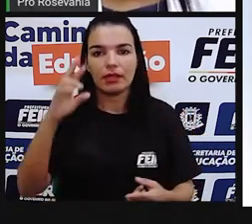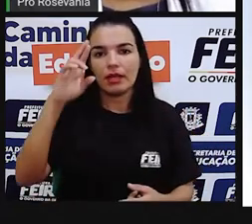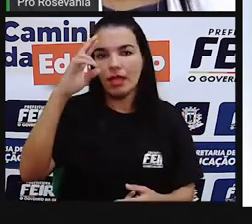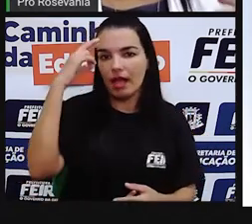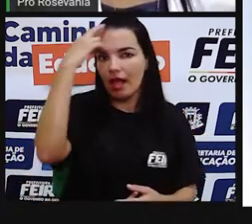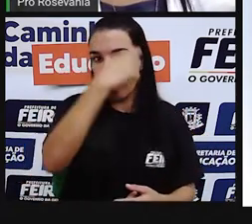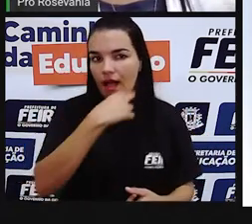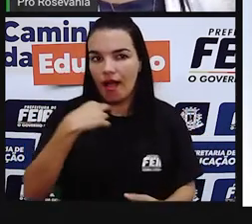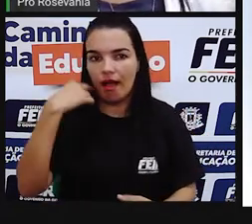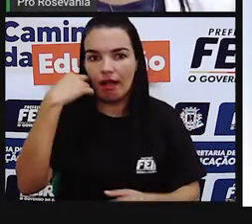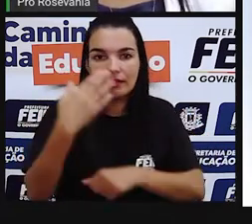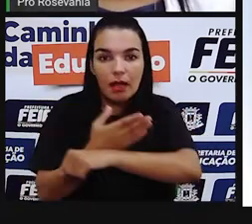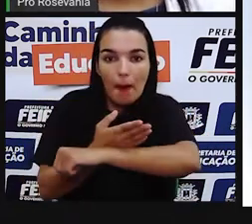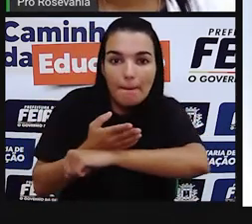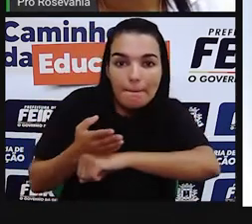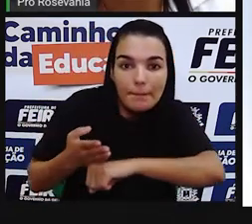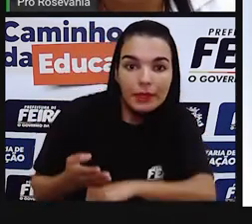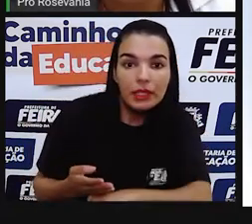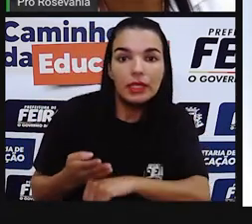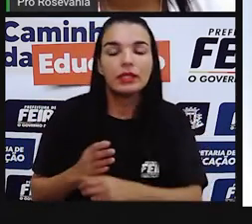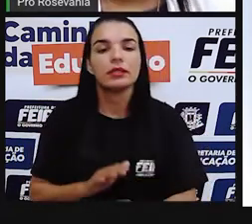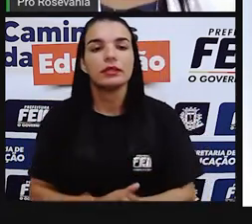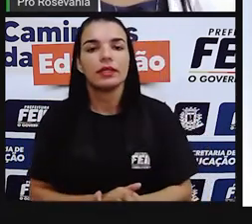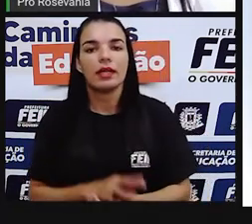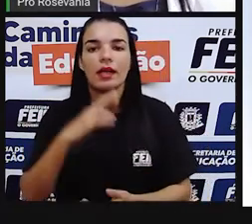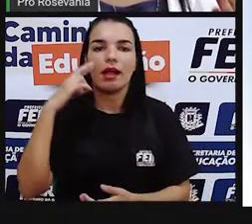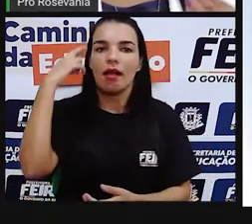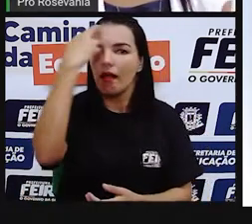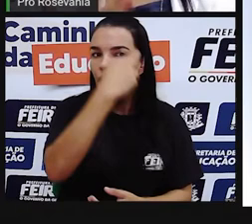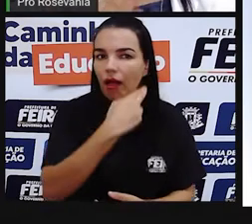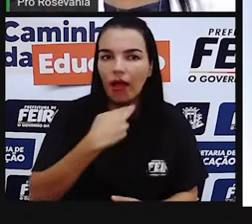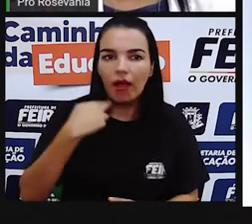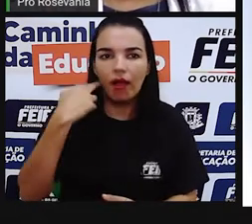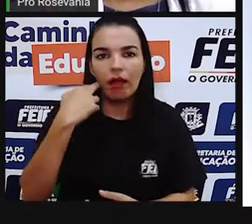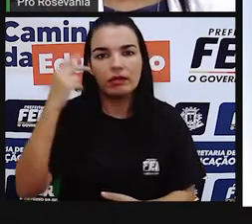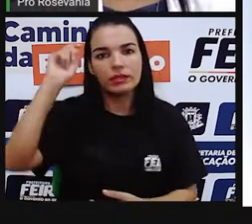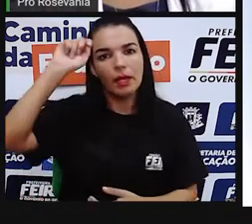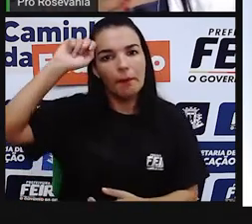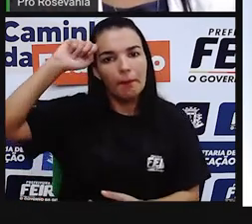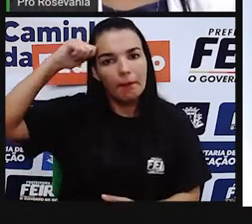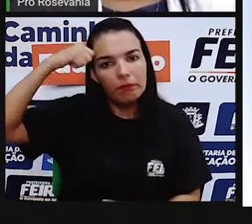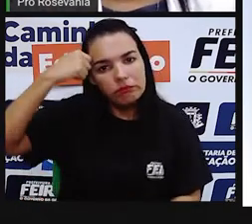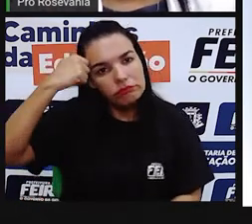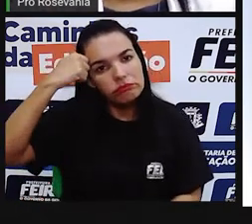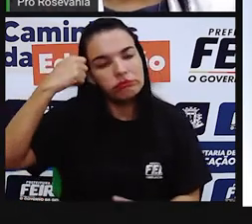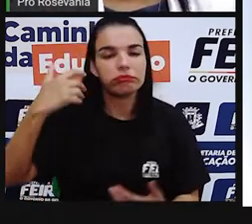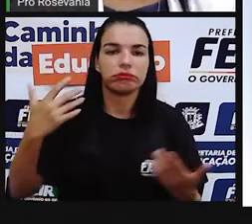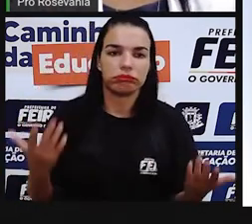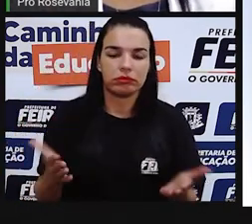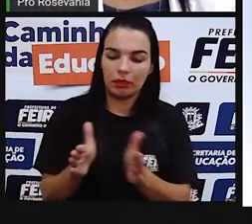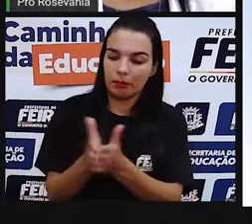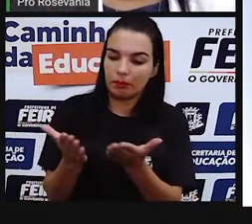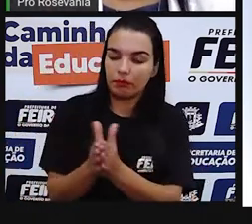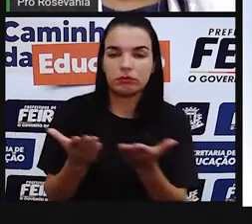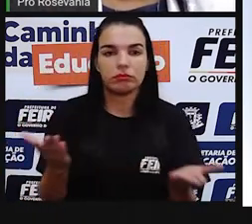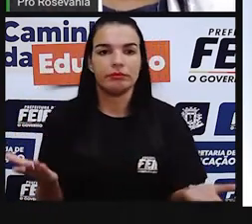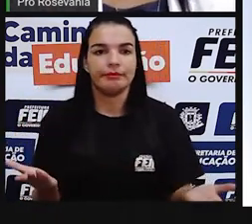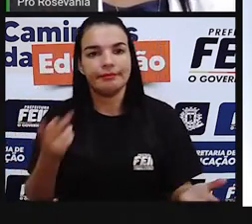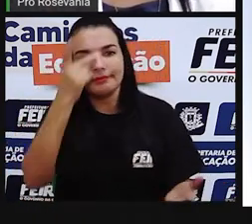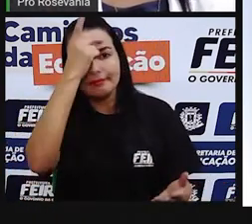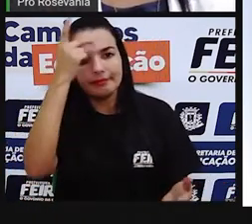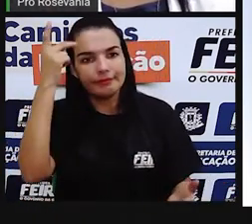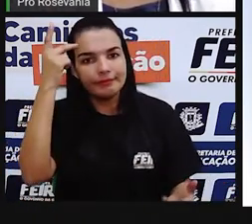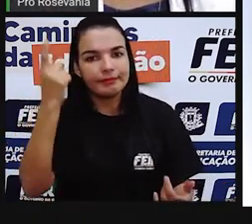branca, né, que na época tinha superioridade da raça aliena, né, e a raça, né, dos povos negros, que na